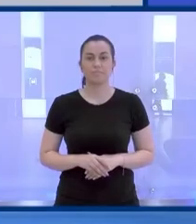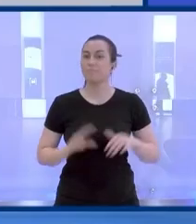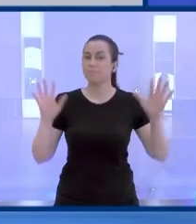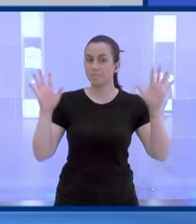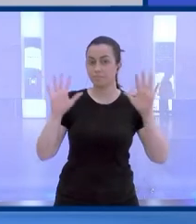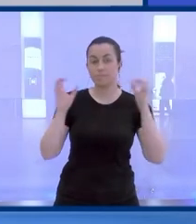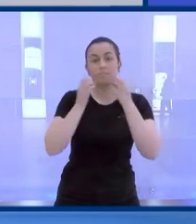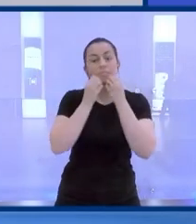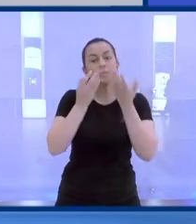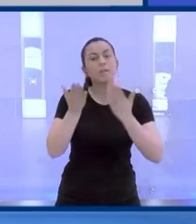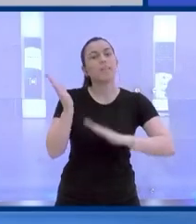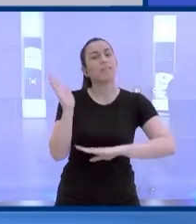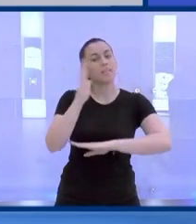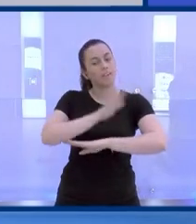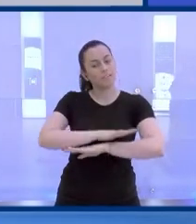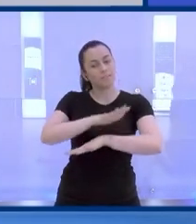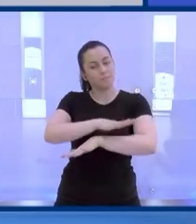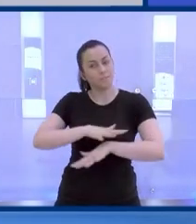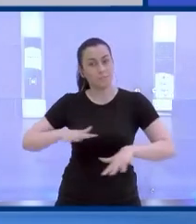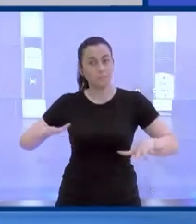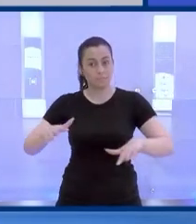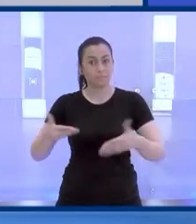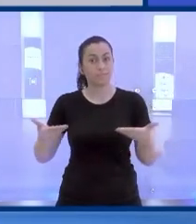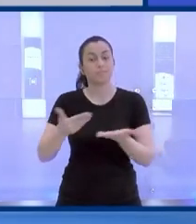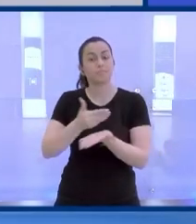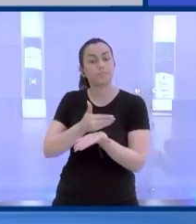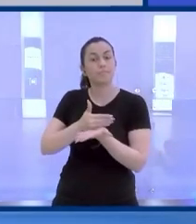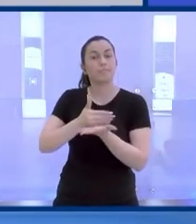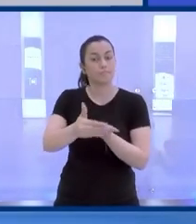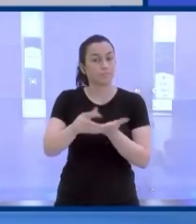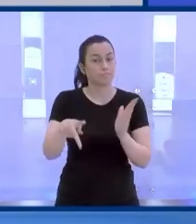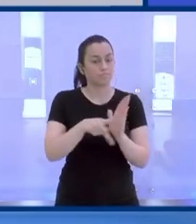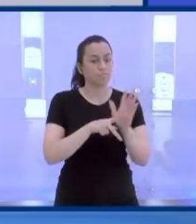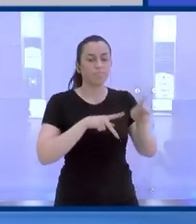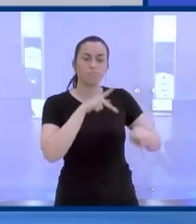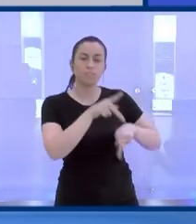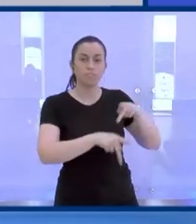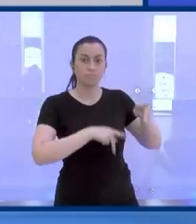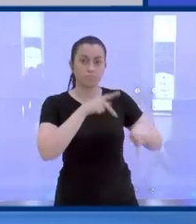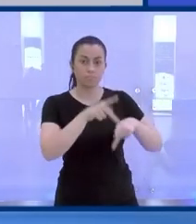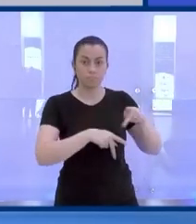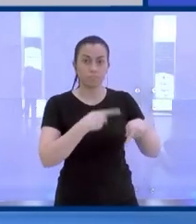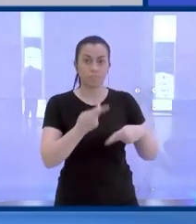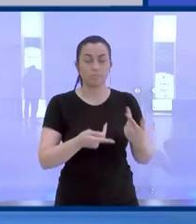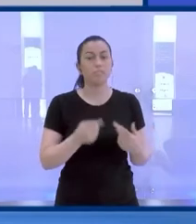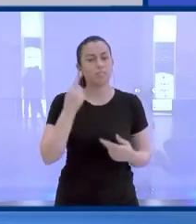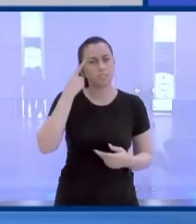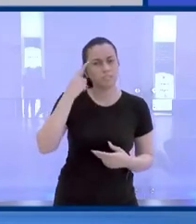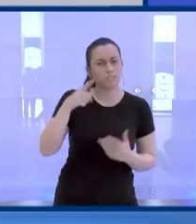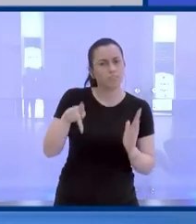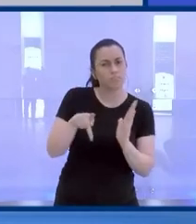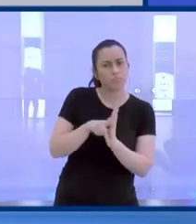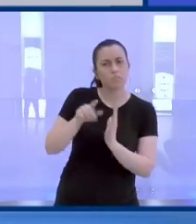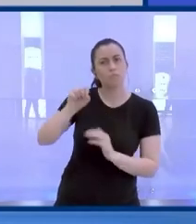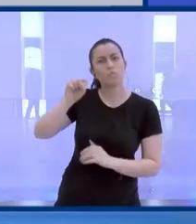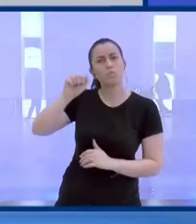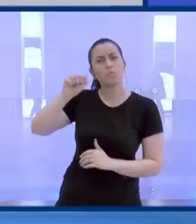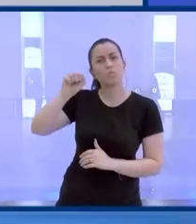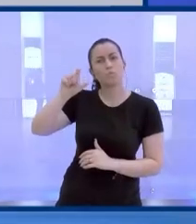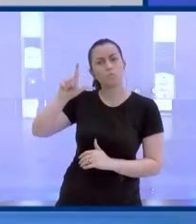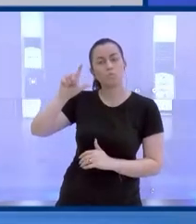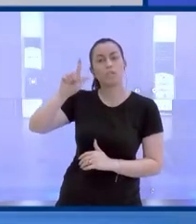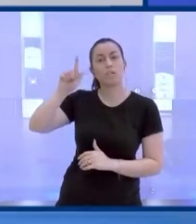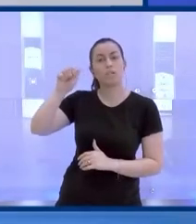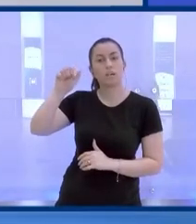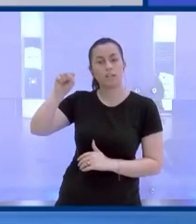Boa tarde a todas e a todos. Daremos início à sessão pública que tem por objeto a alienação do controle acionário da Sulgás pelo